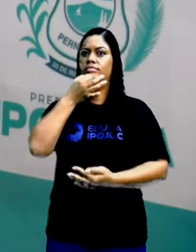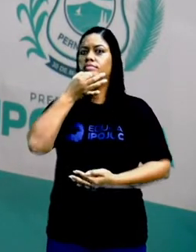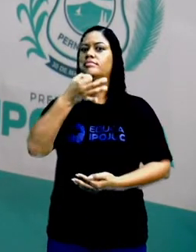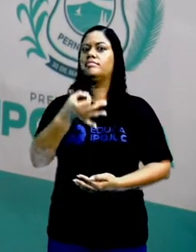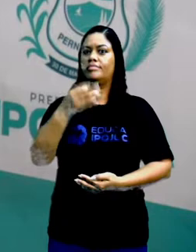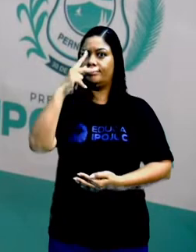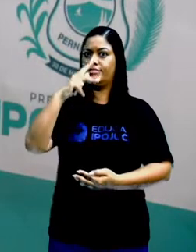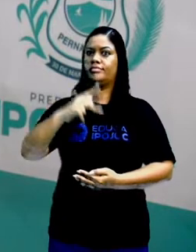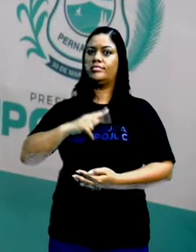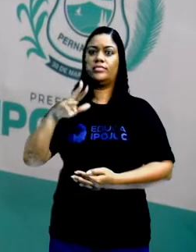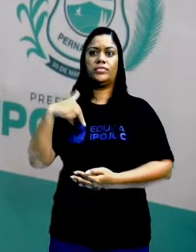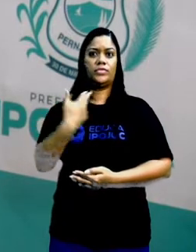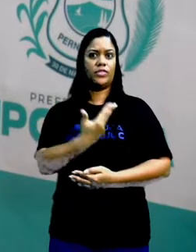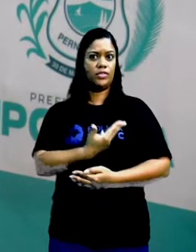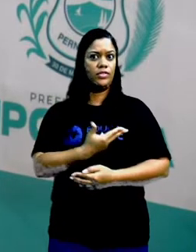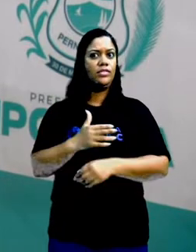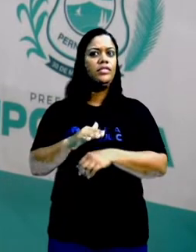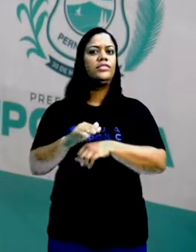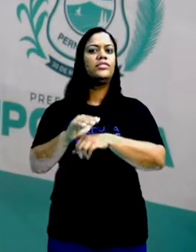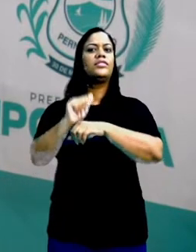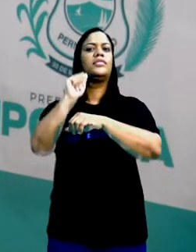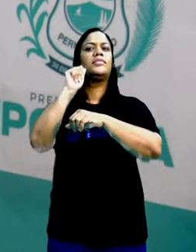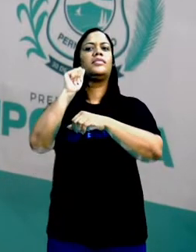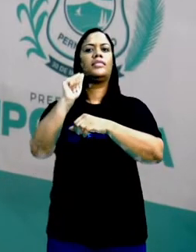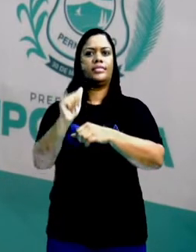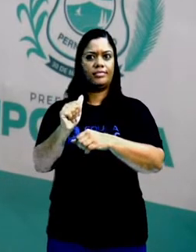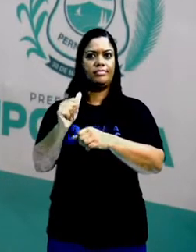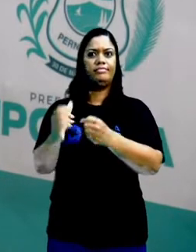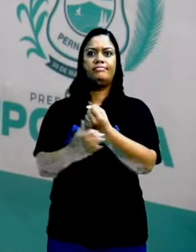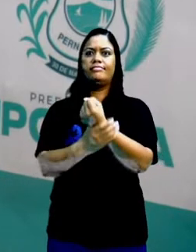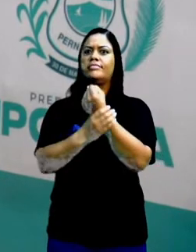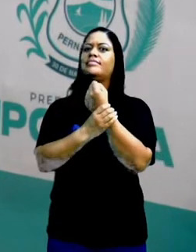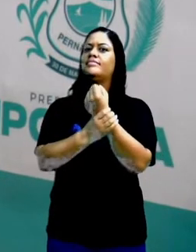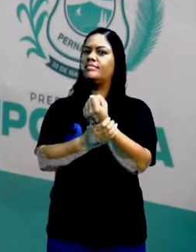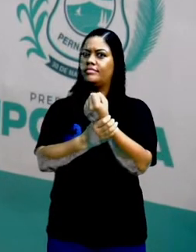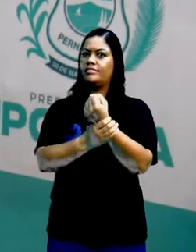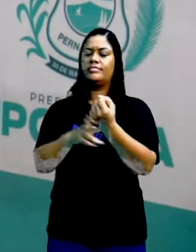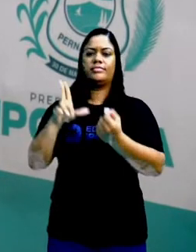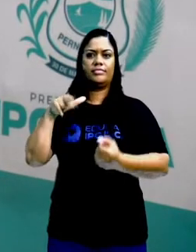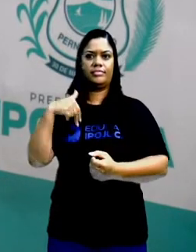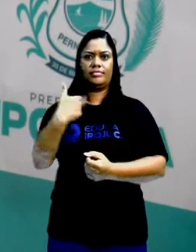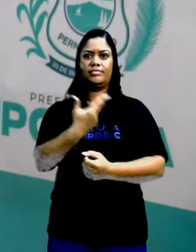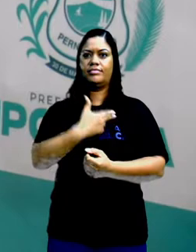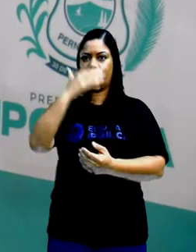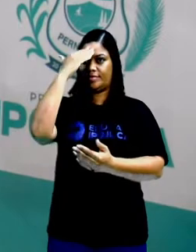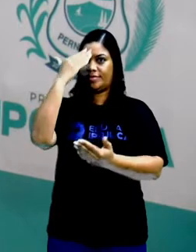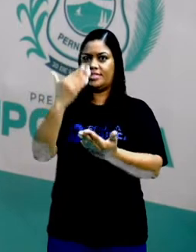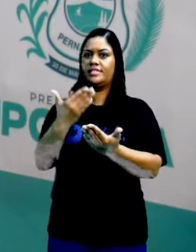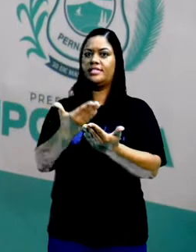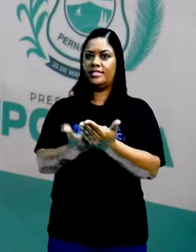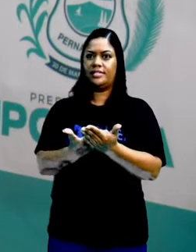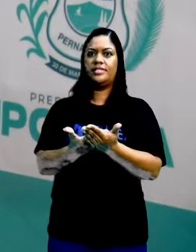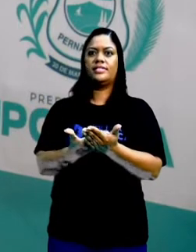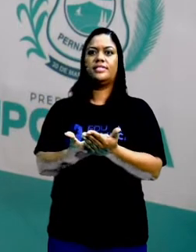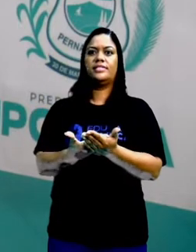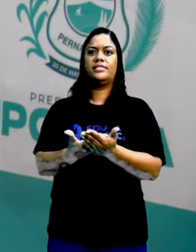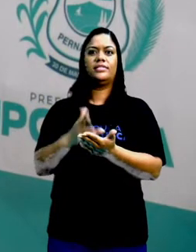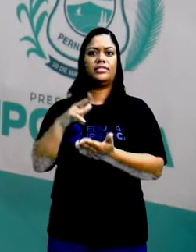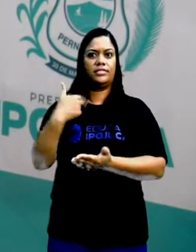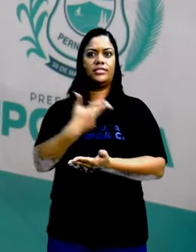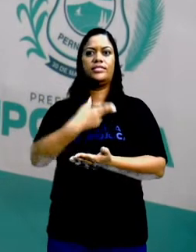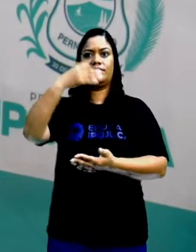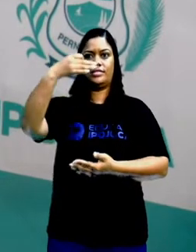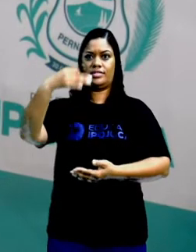o artigo nós somos chamados a defender aquilo que a gente acredita que a gente defende